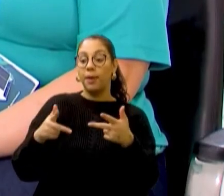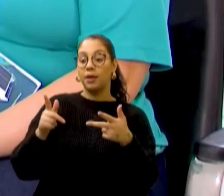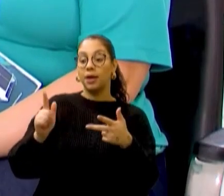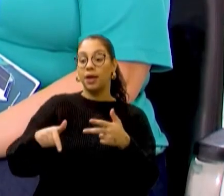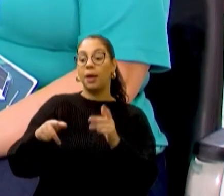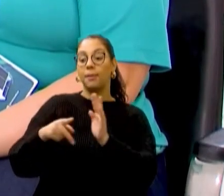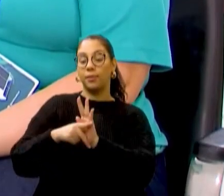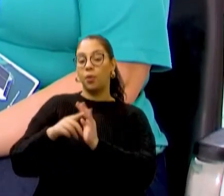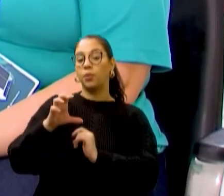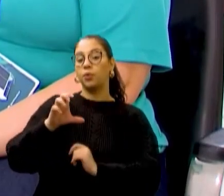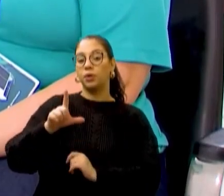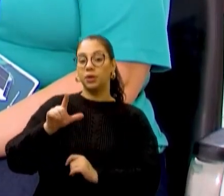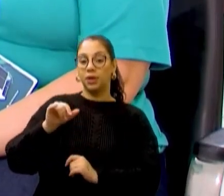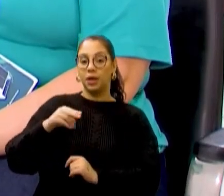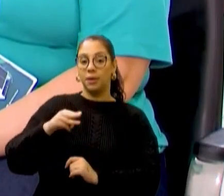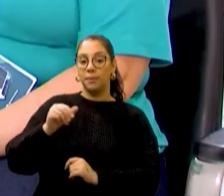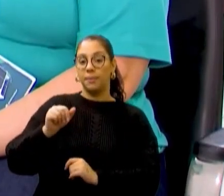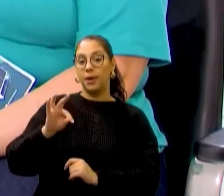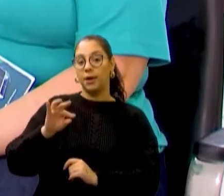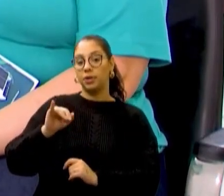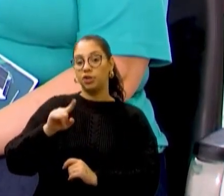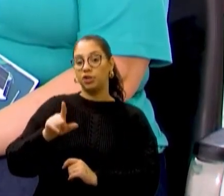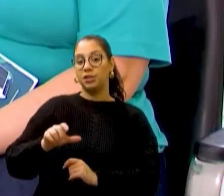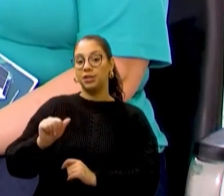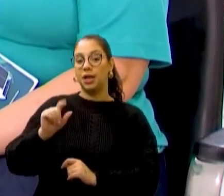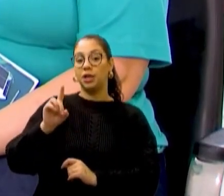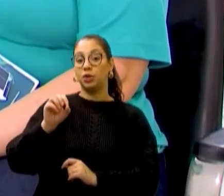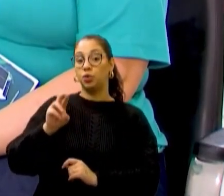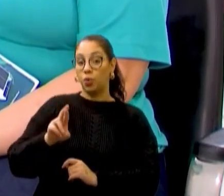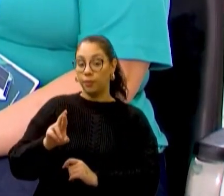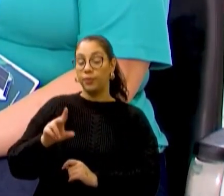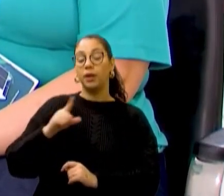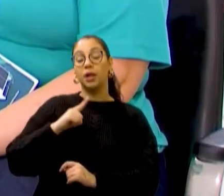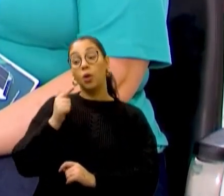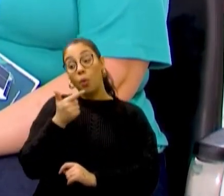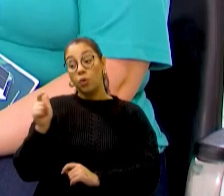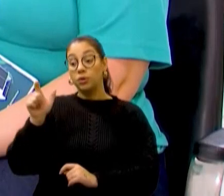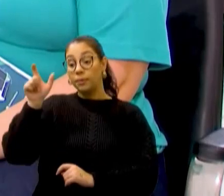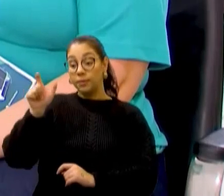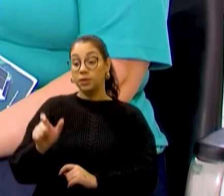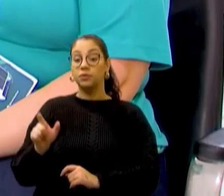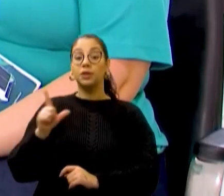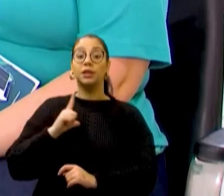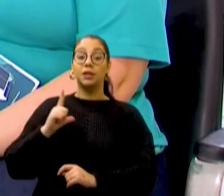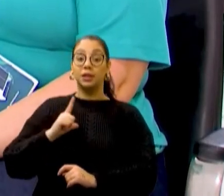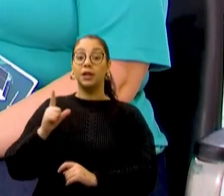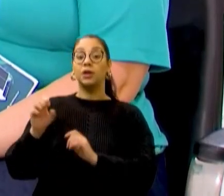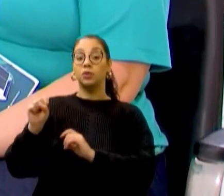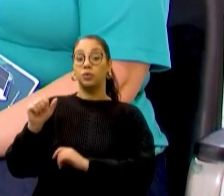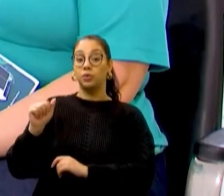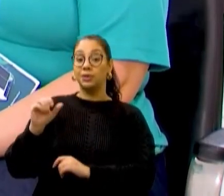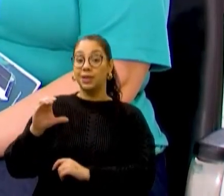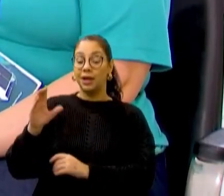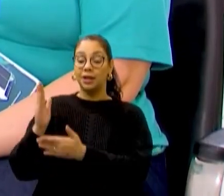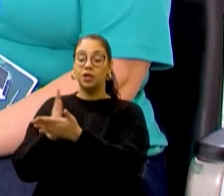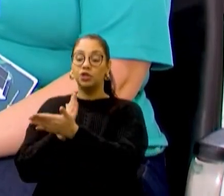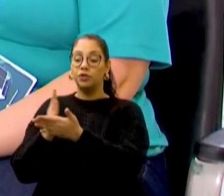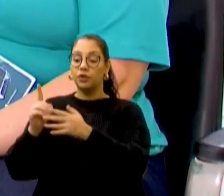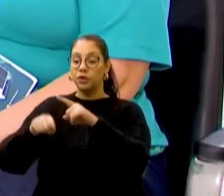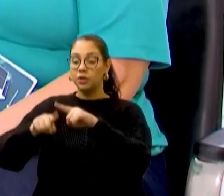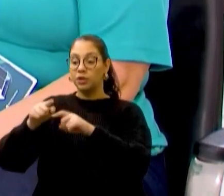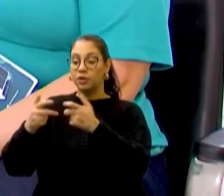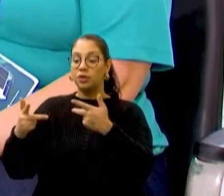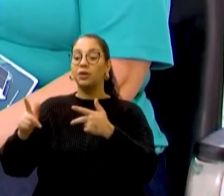a venda de peças para o climatizador e tem uma terceira pessoa no saque que é que faz a separação de peças